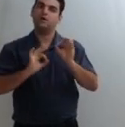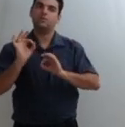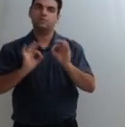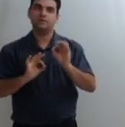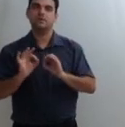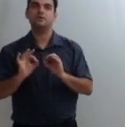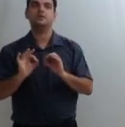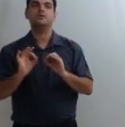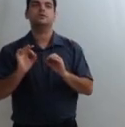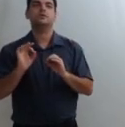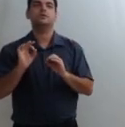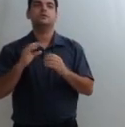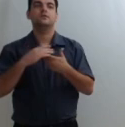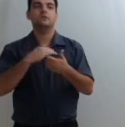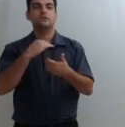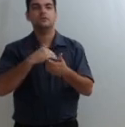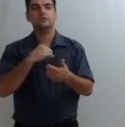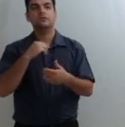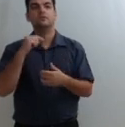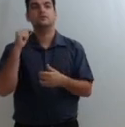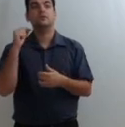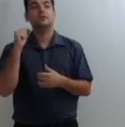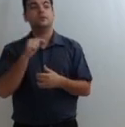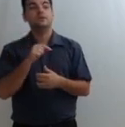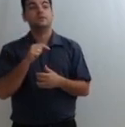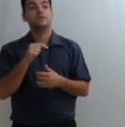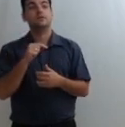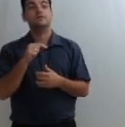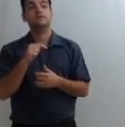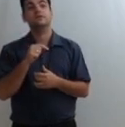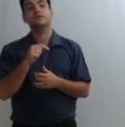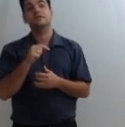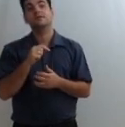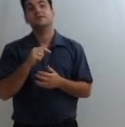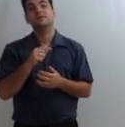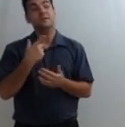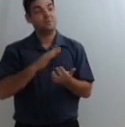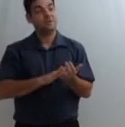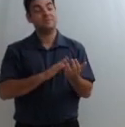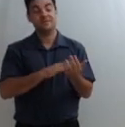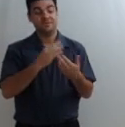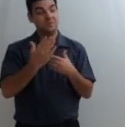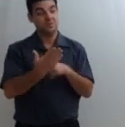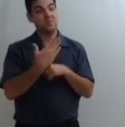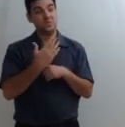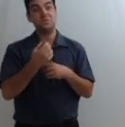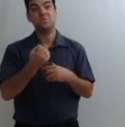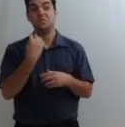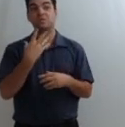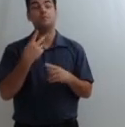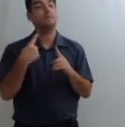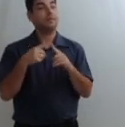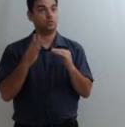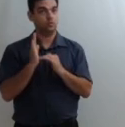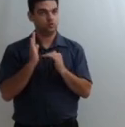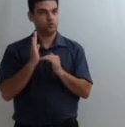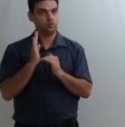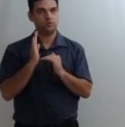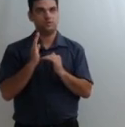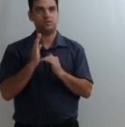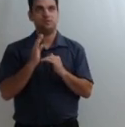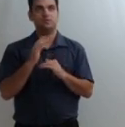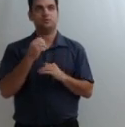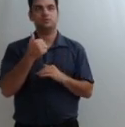aqui. Nossa, orientadora permanente. Né? Isso. E o último, que é o